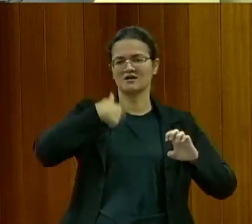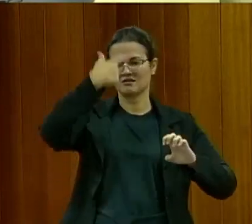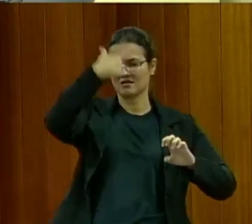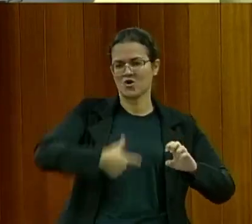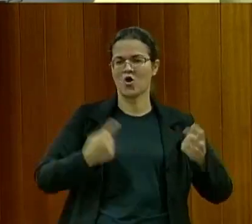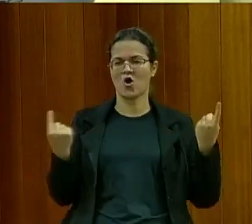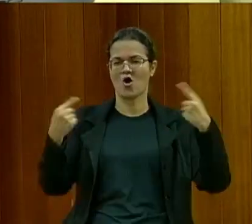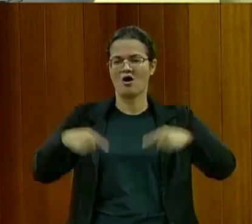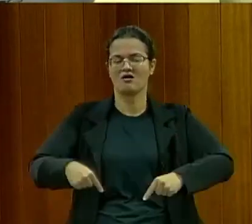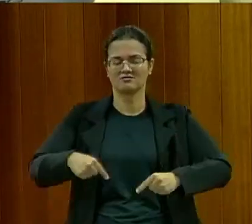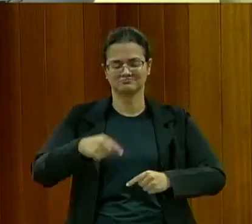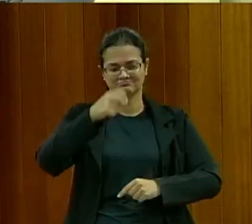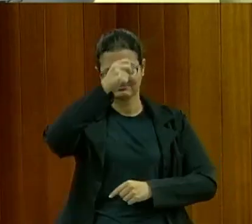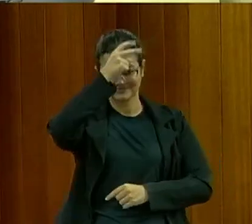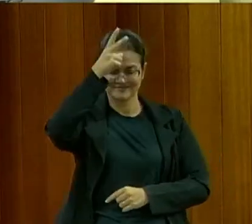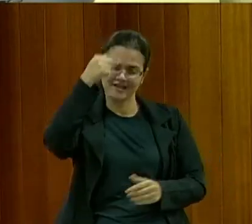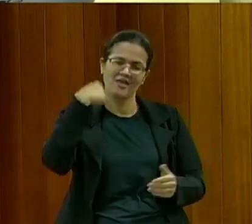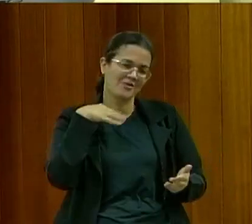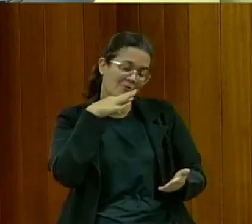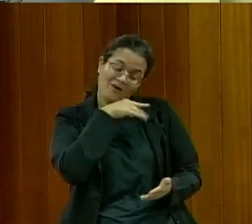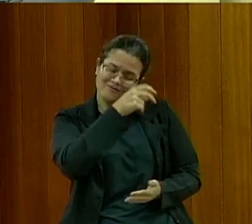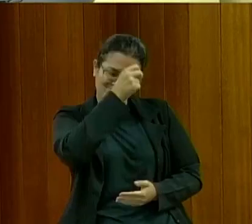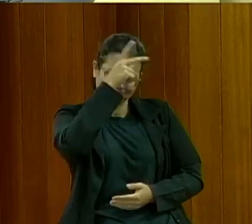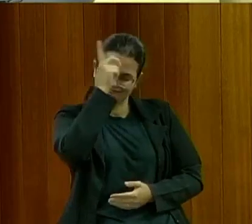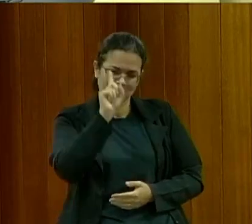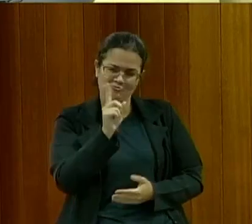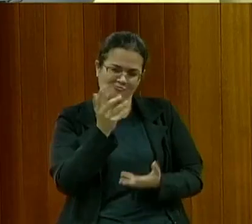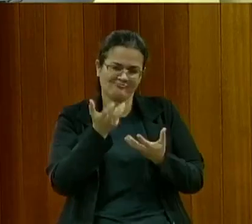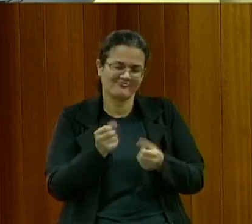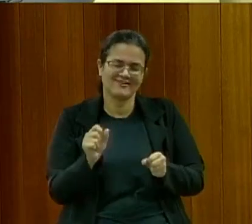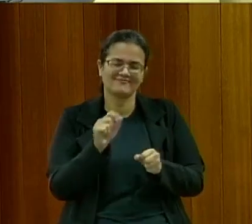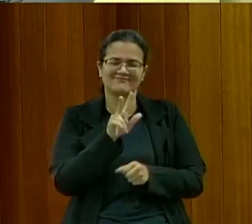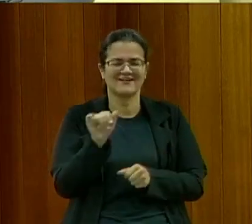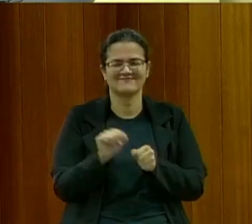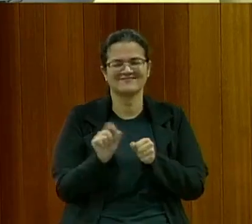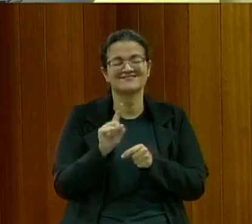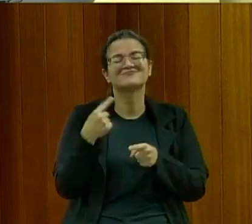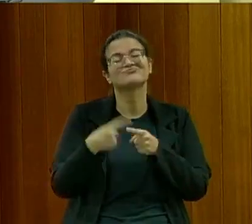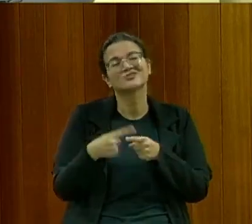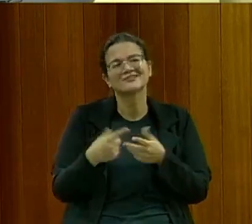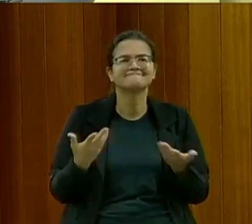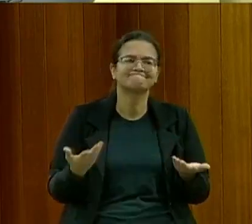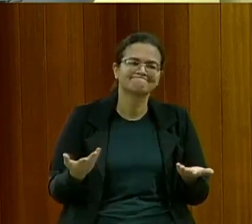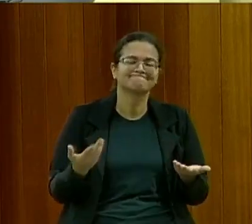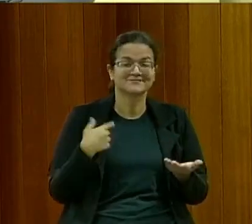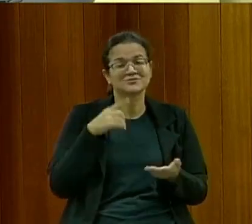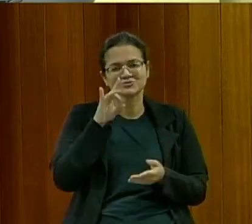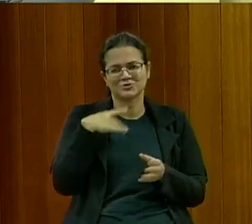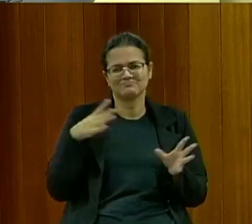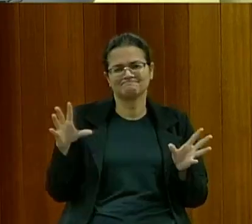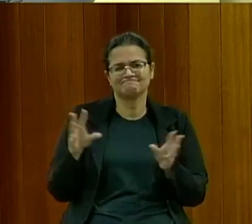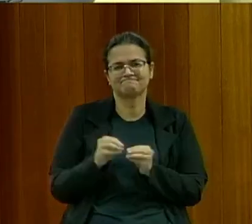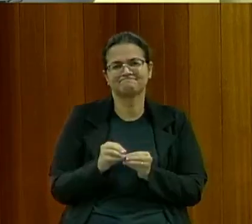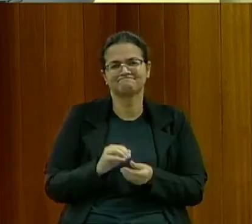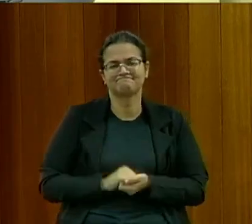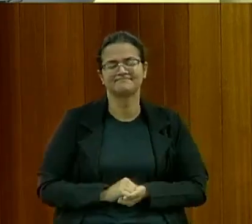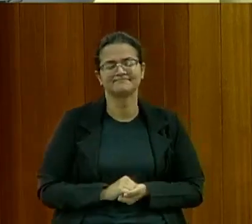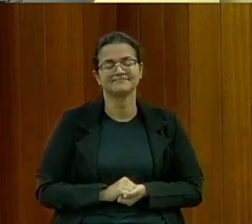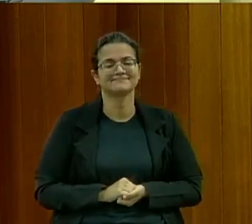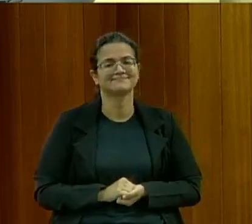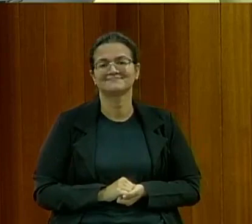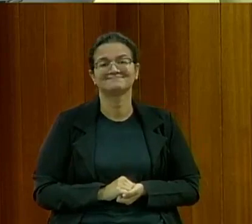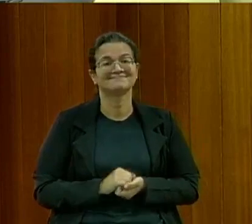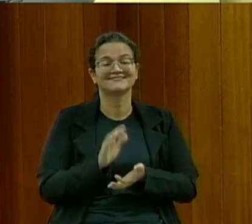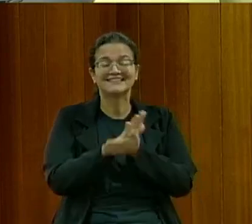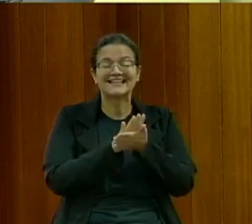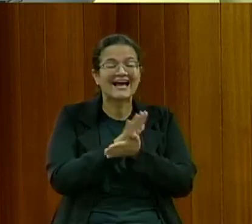prefeito não fará isso, não. Tenho certeza que não. Até porque, só para concluir, nenhum prefeito do Brasil, nenhum